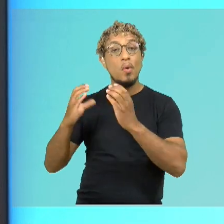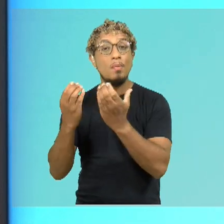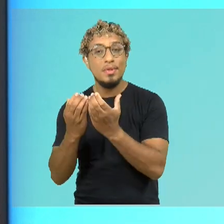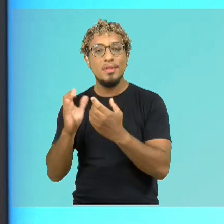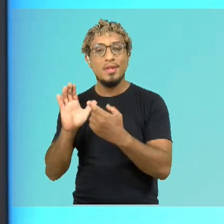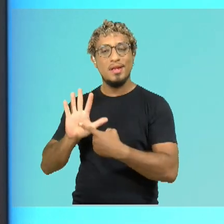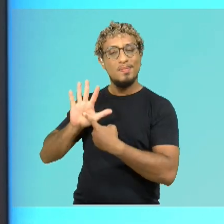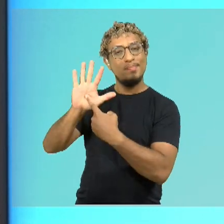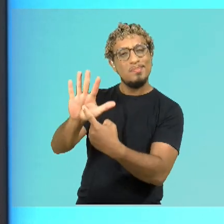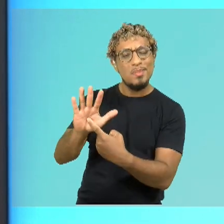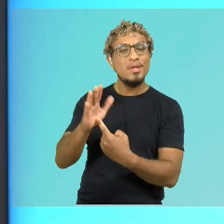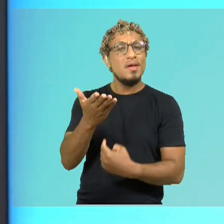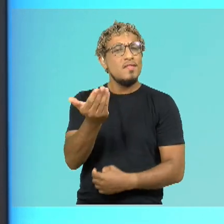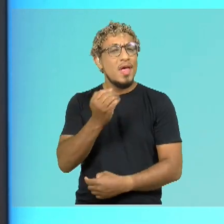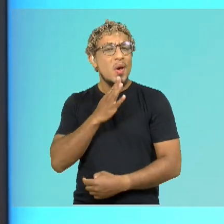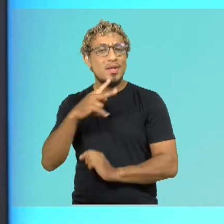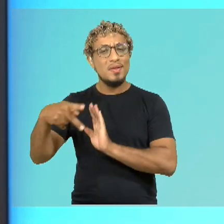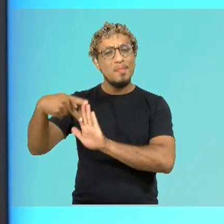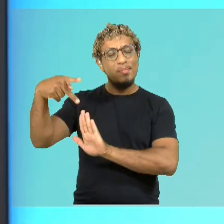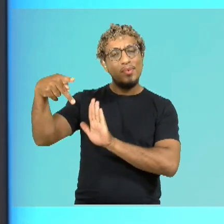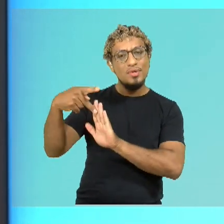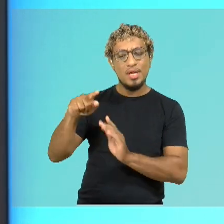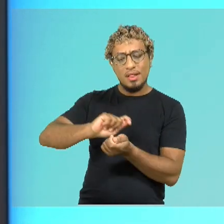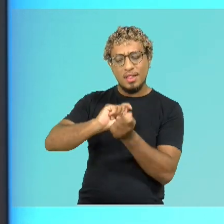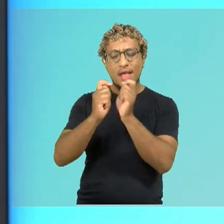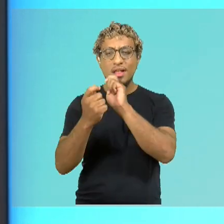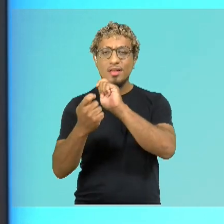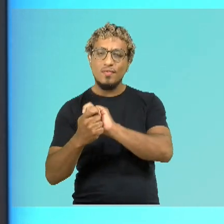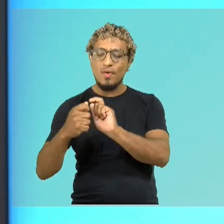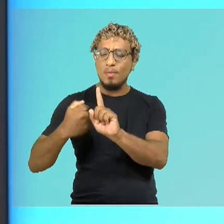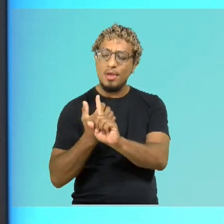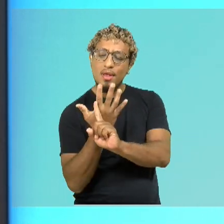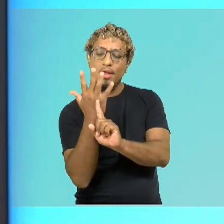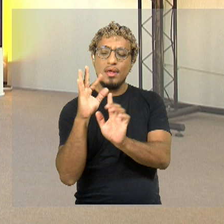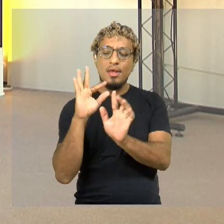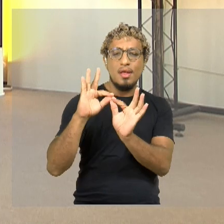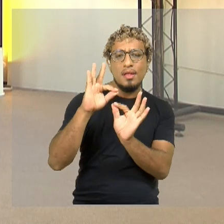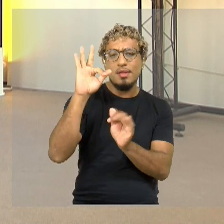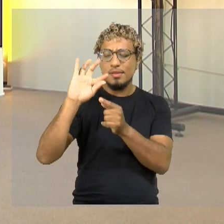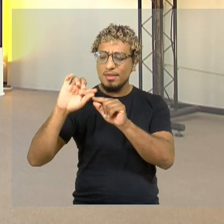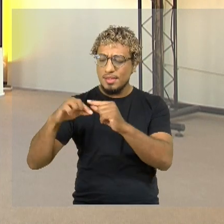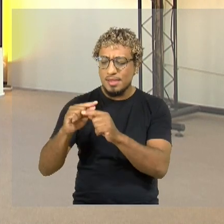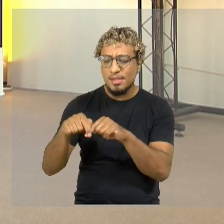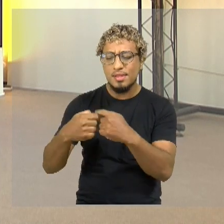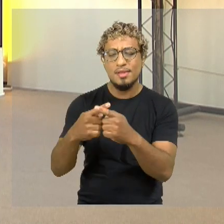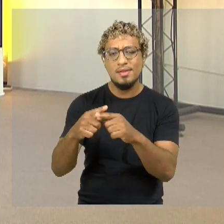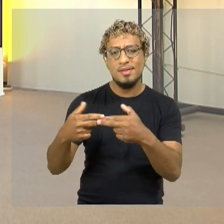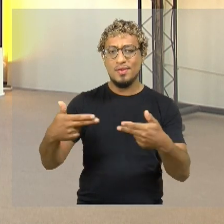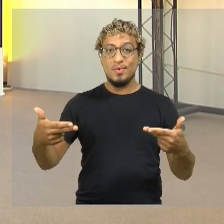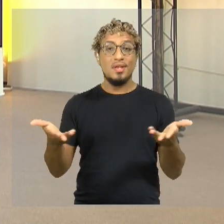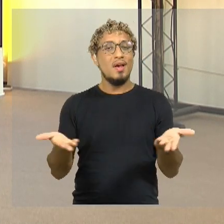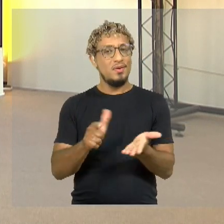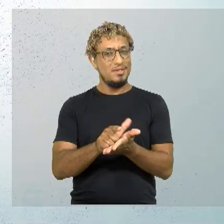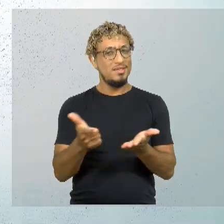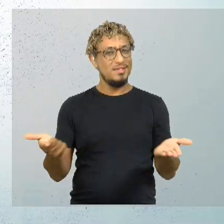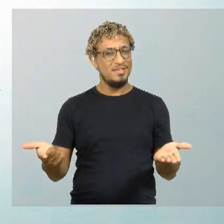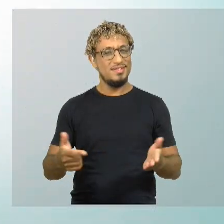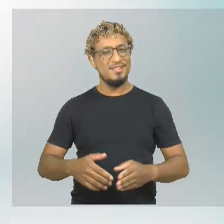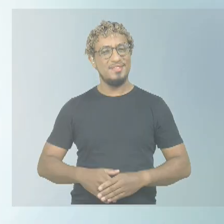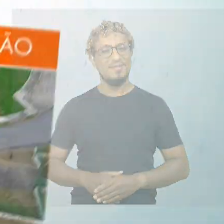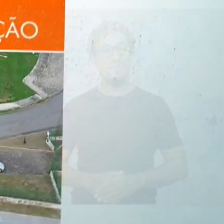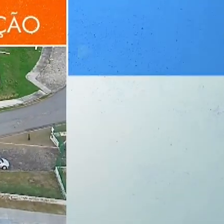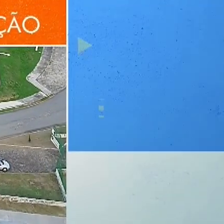um projeto que transforma a fibra de buriti em arte e peças de moda. O nosso telejornal está no ar.